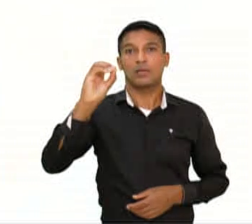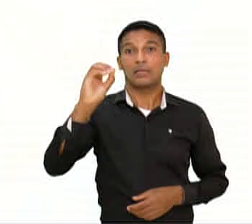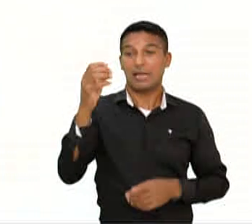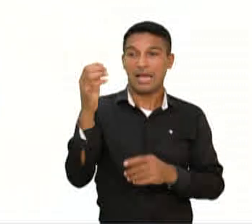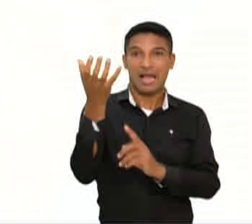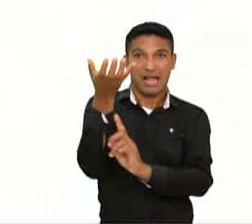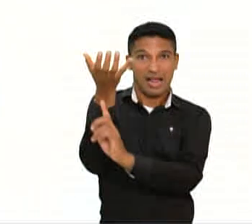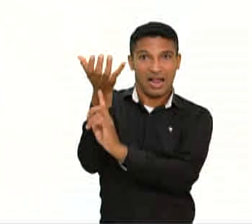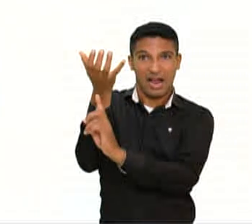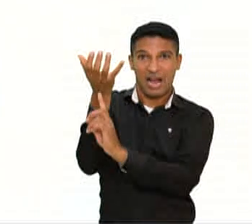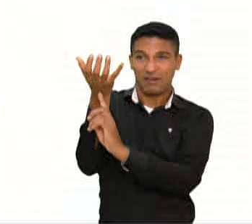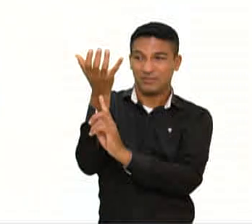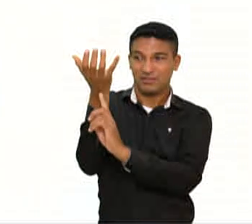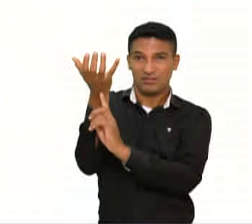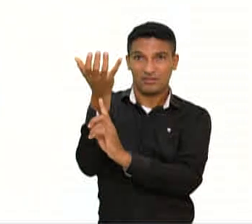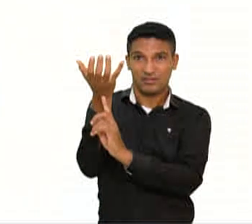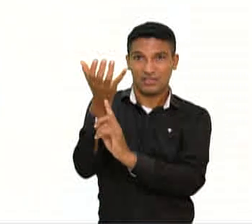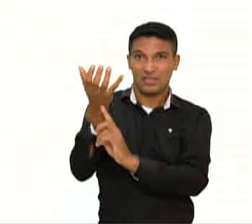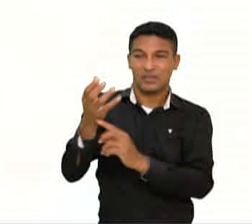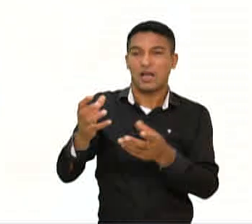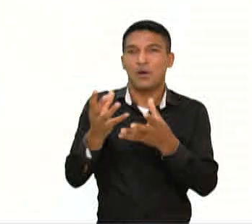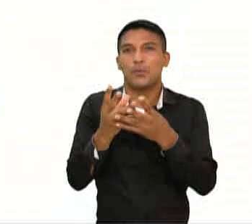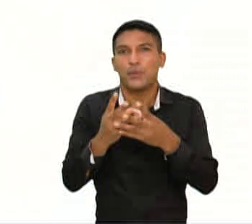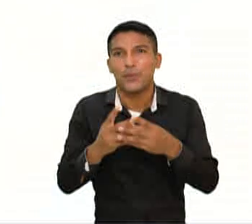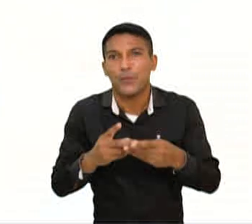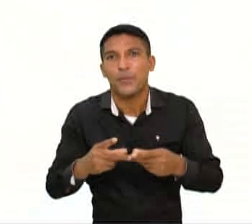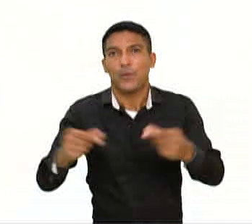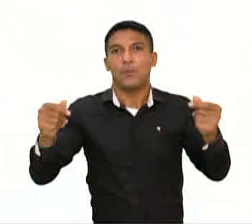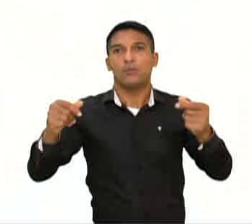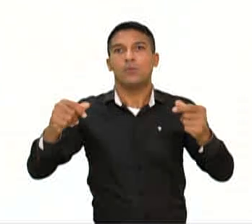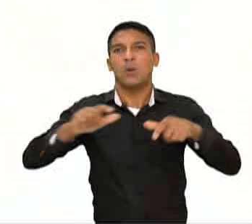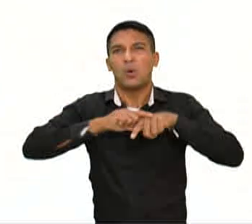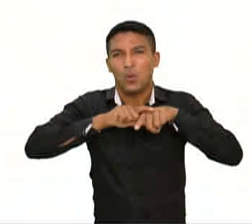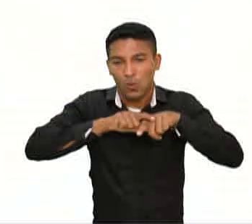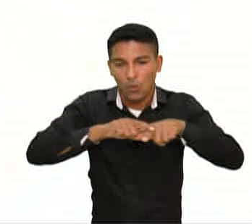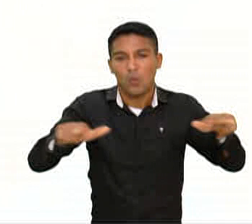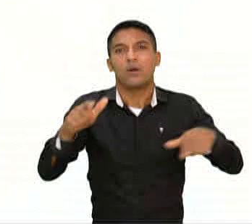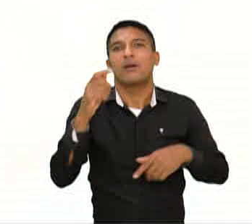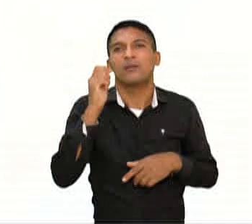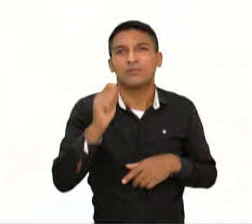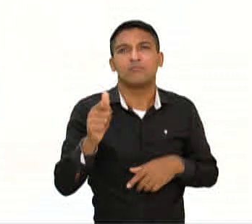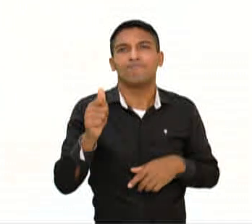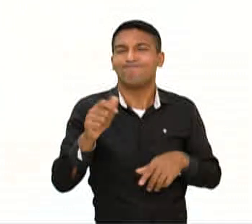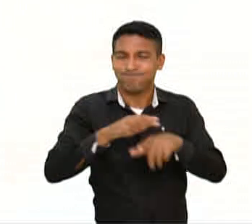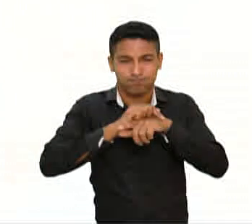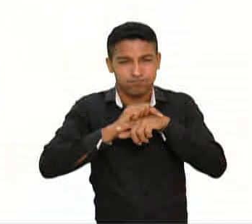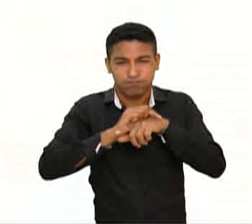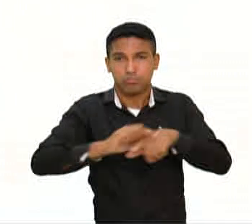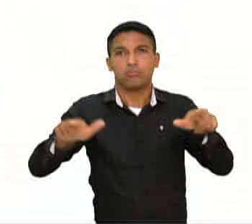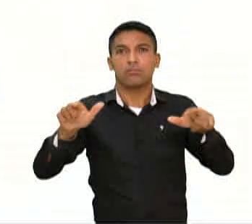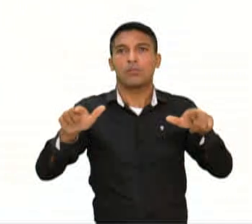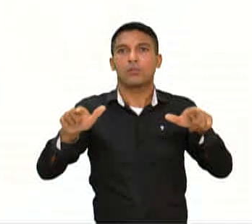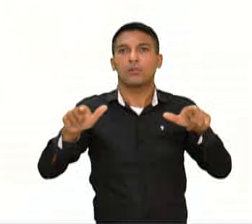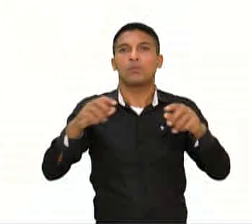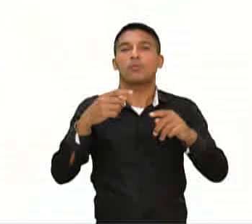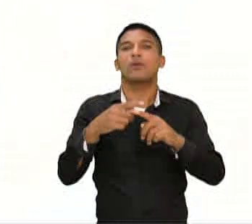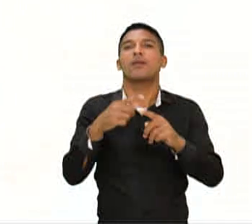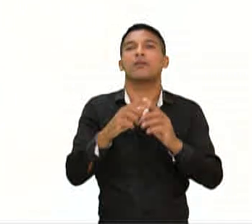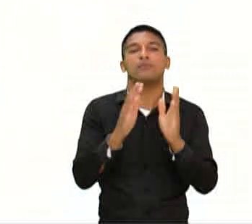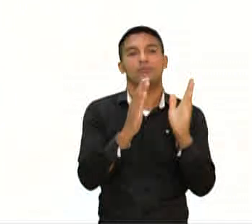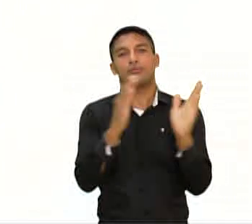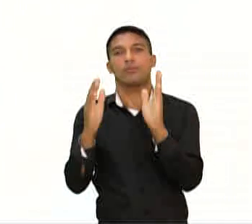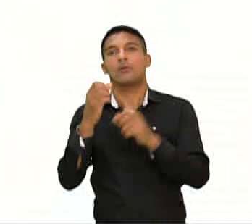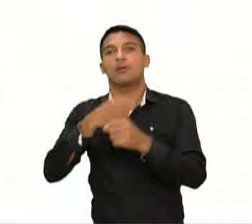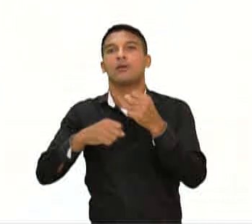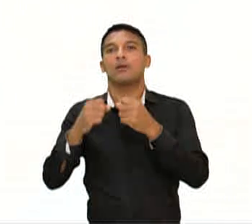completamente dizimadas na sua condição de formação natural, sendo que, a partir dos anos de 1990, com o